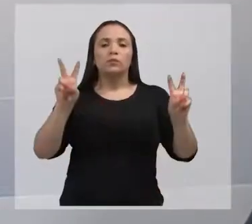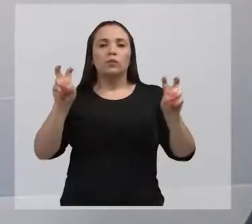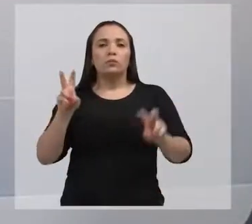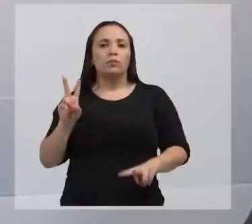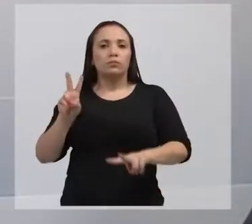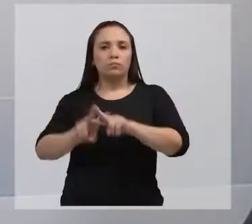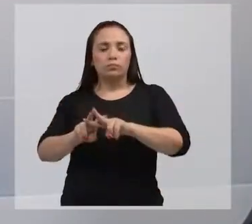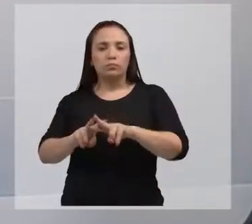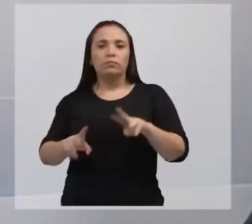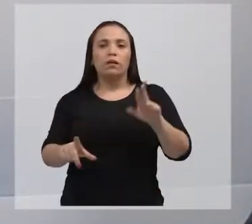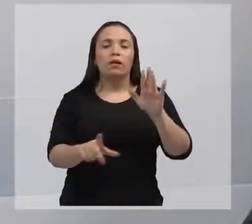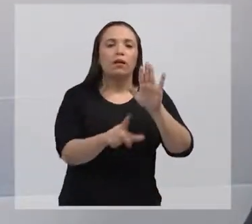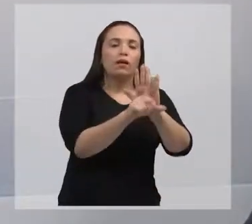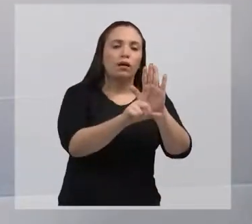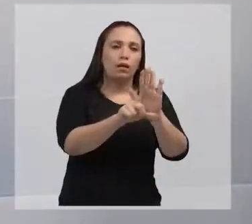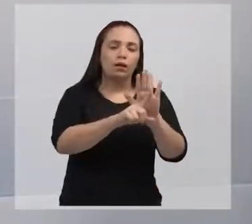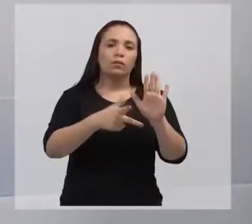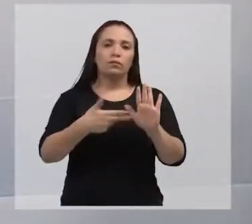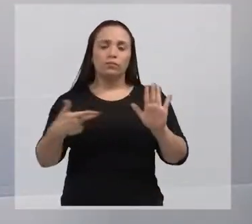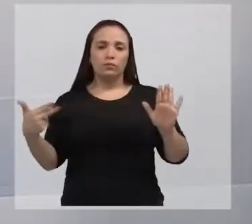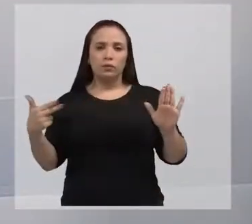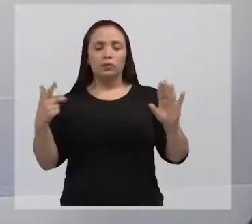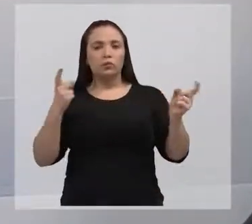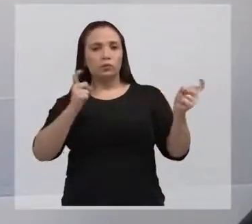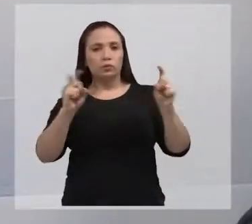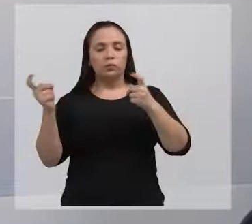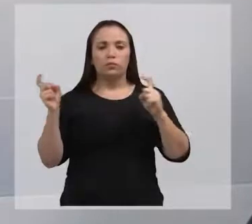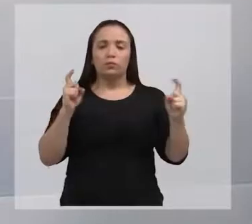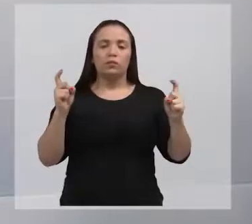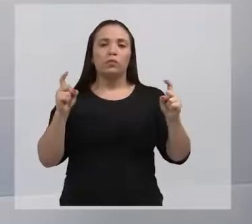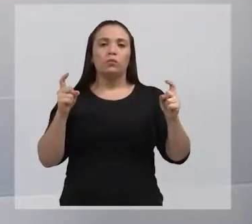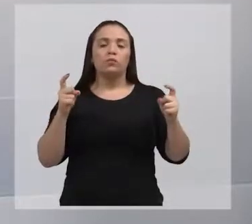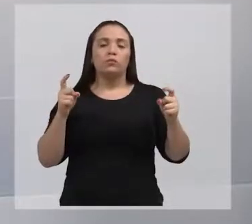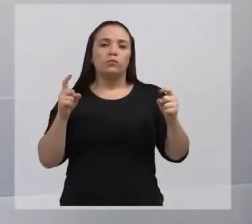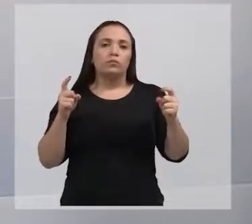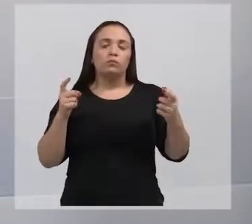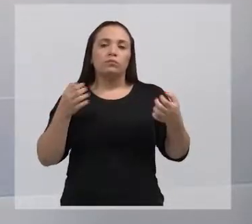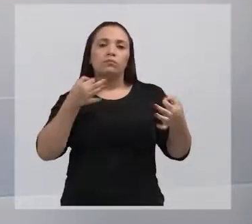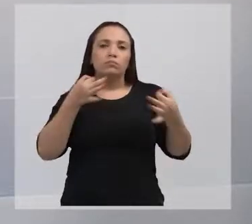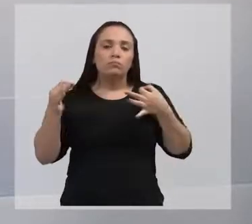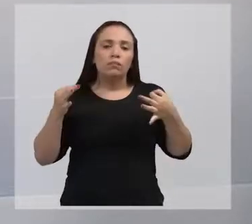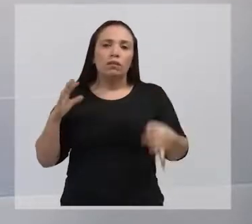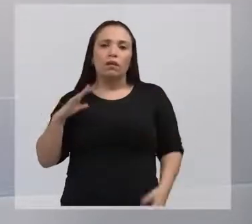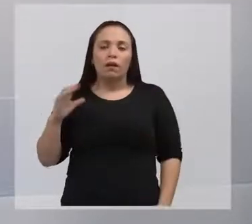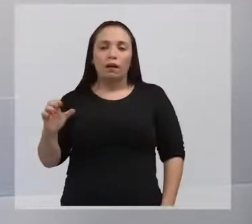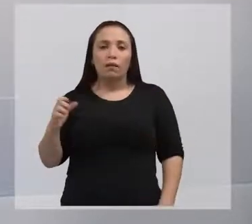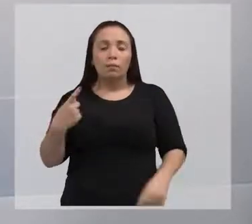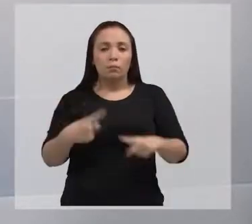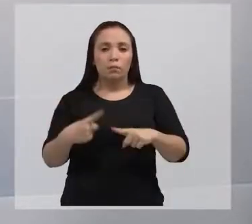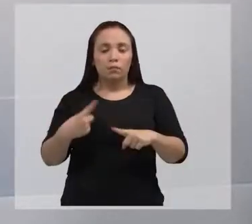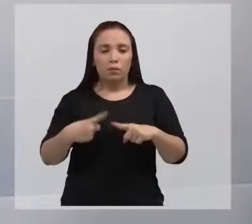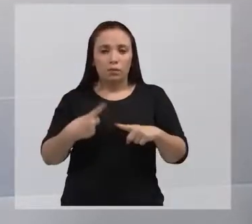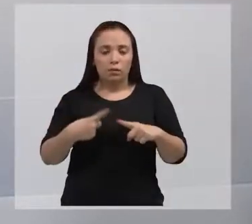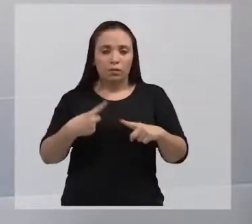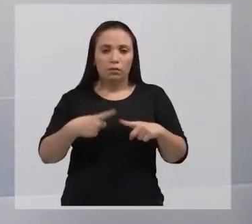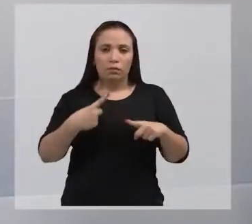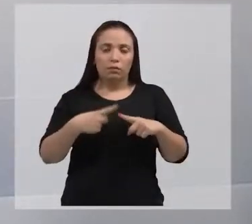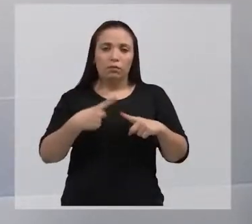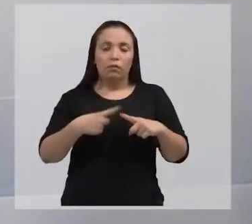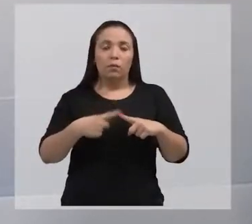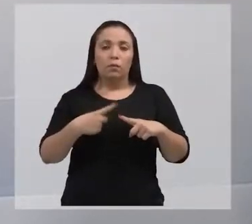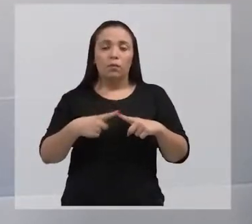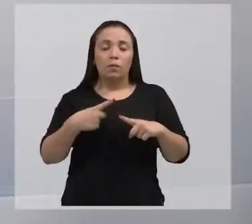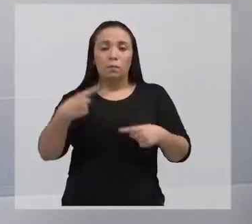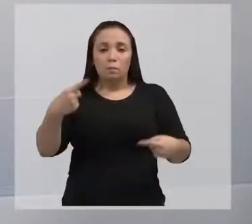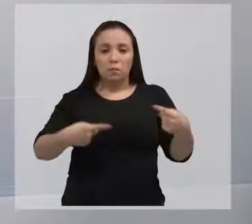penais e discussões de ética, no sentido de mostrar que a nossa classe política não tem nenhuma.